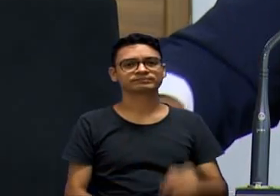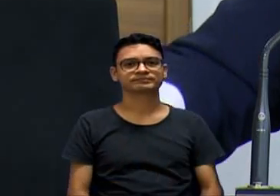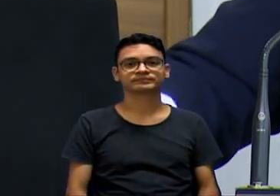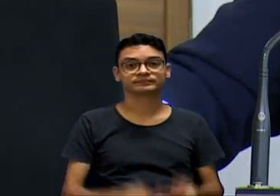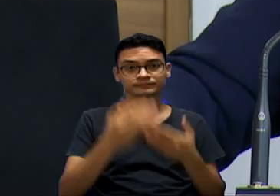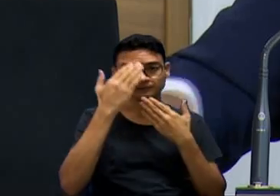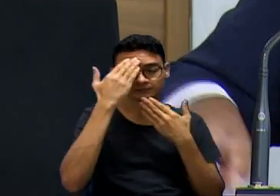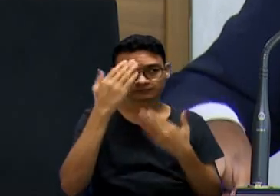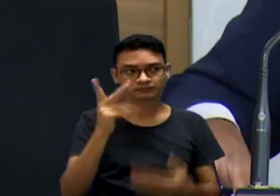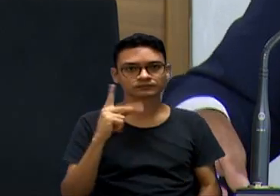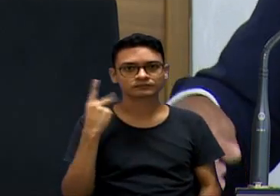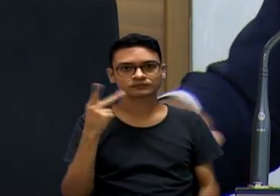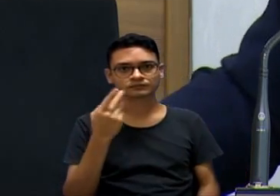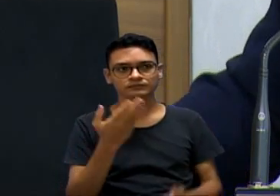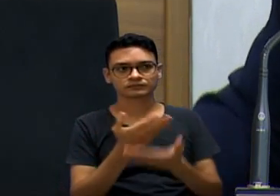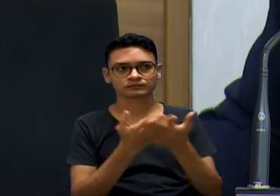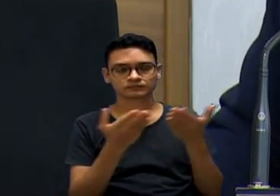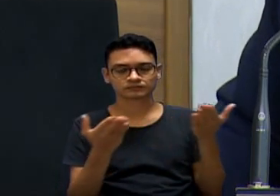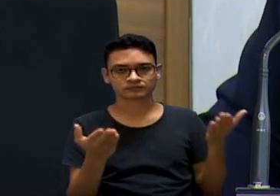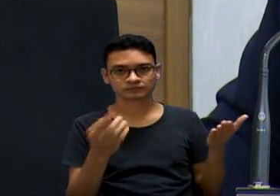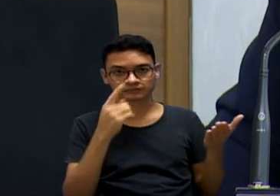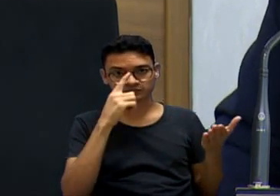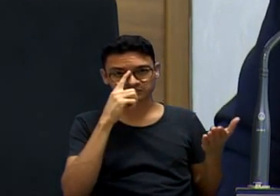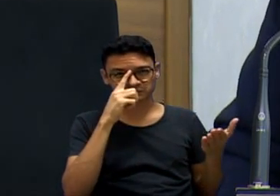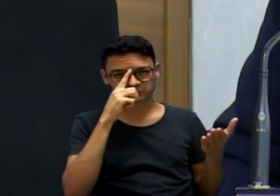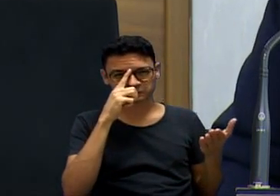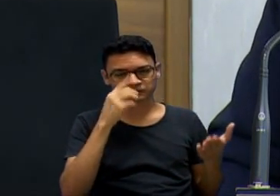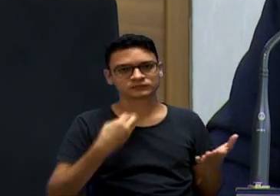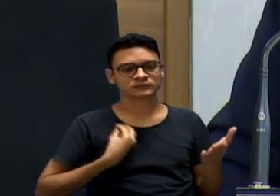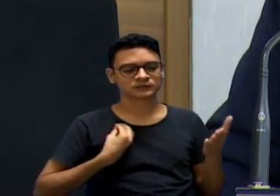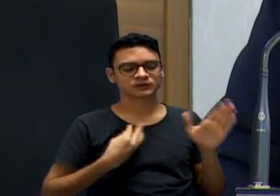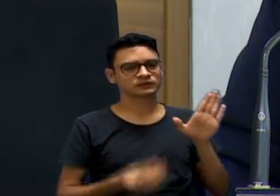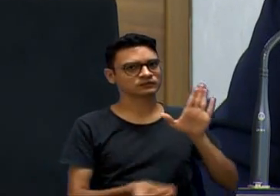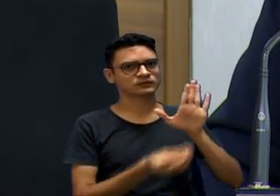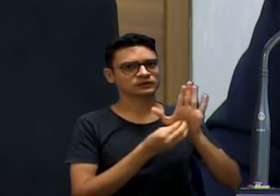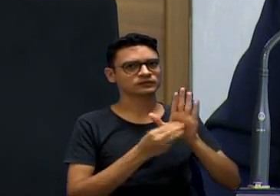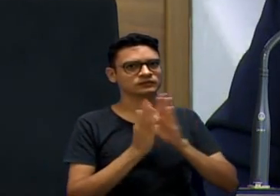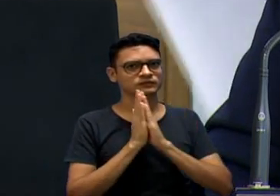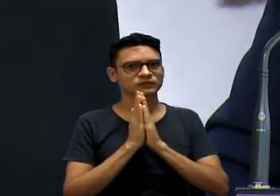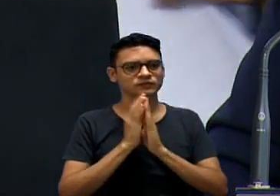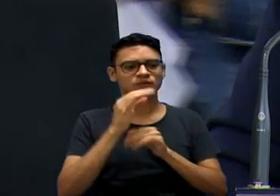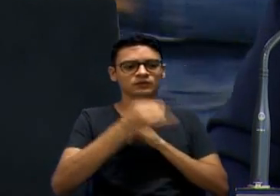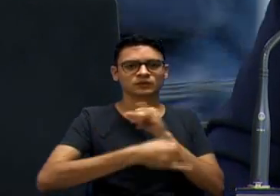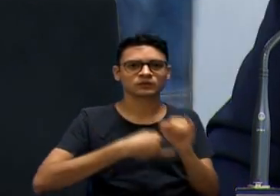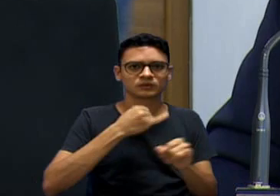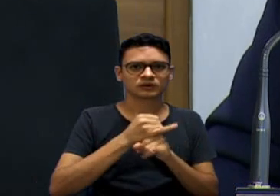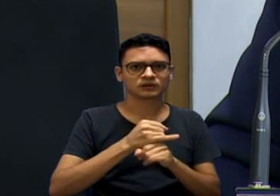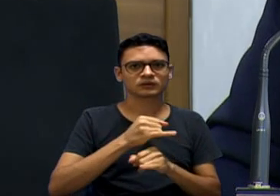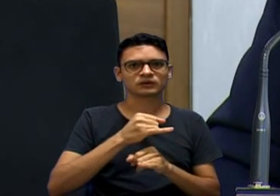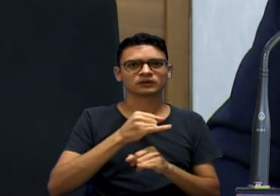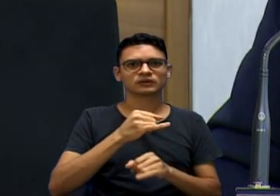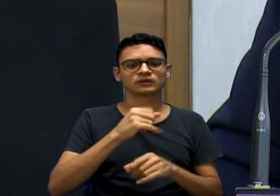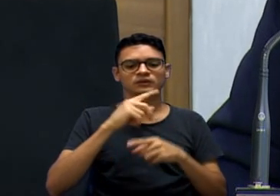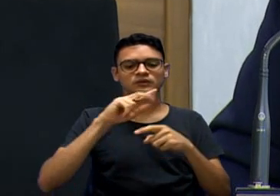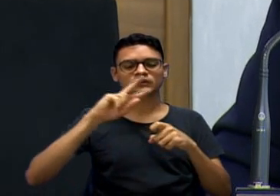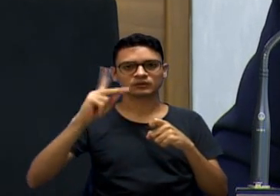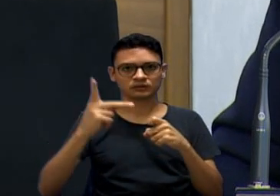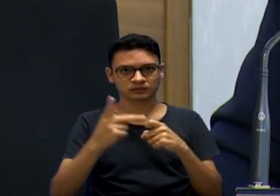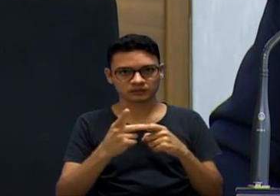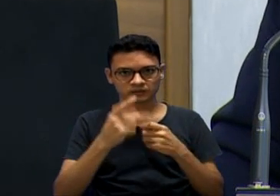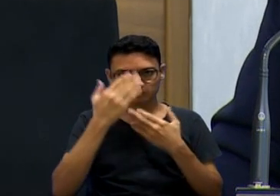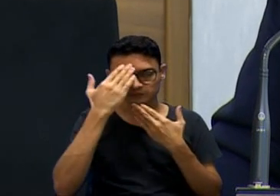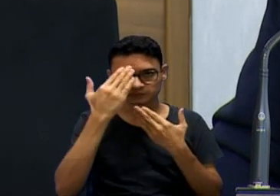Obrigado. Os vereadores que estão na casa, por favor, marcar a presença. Nós estamos trabalhando online, está o vereador Hélio Brasileiro,